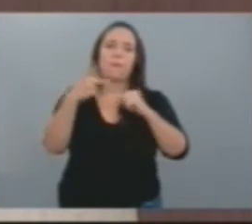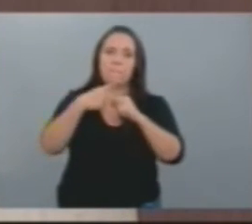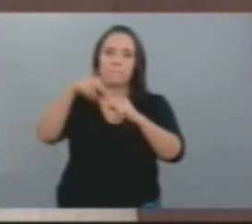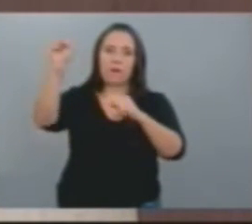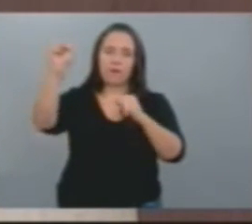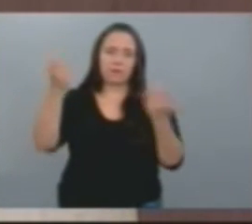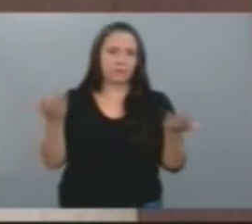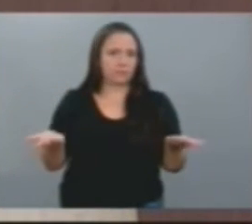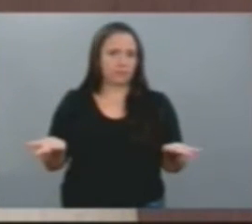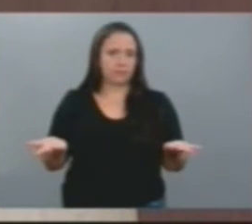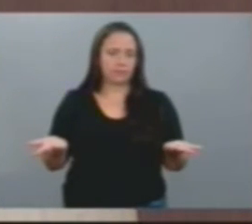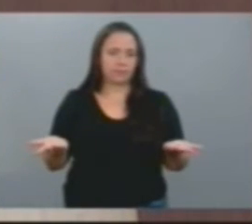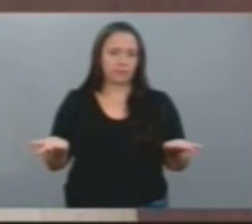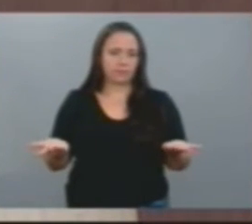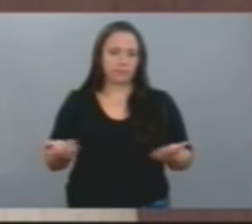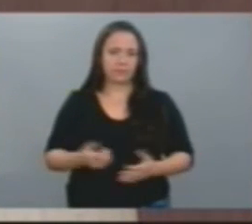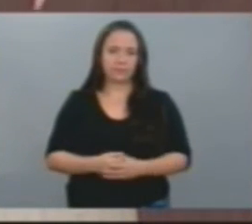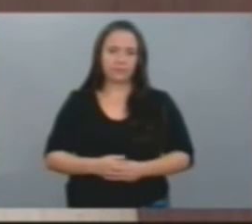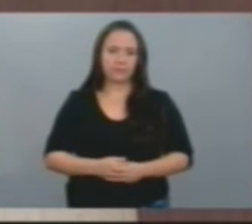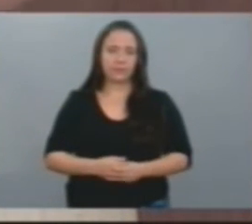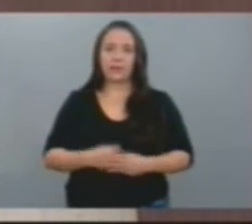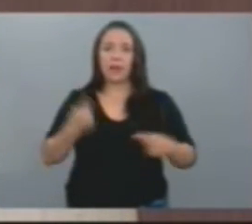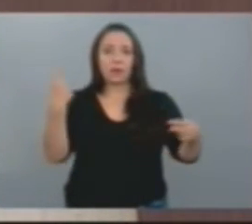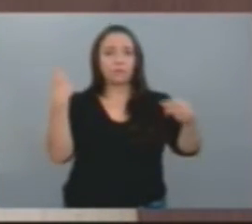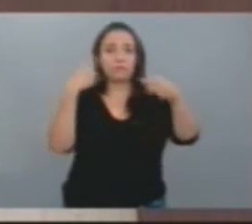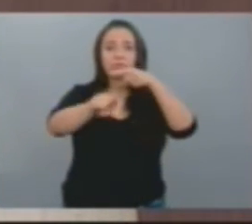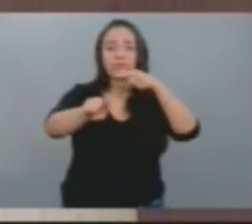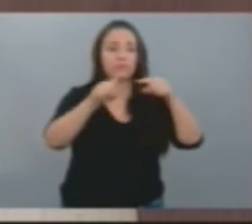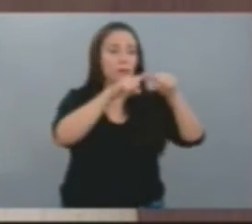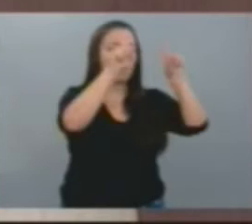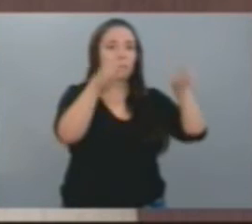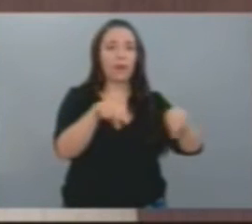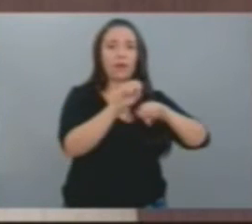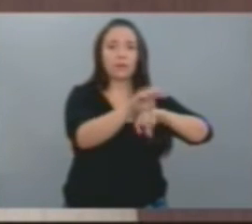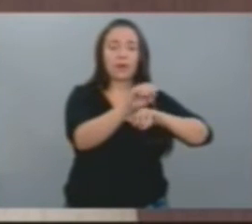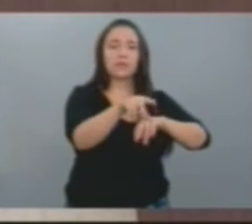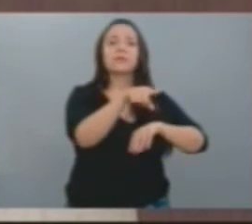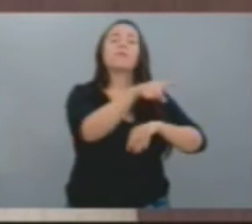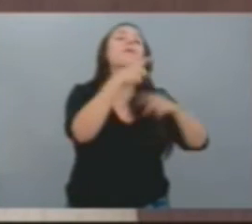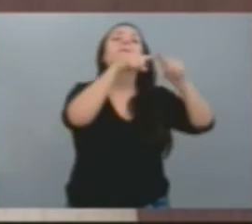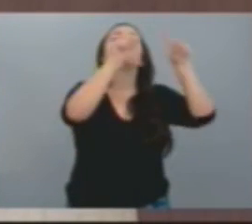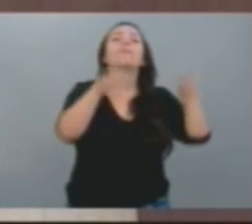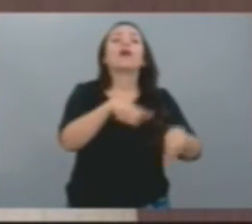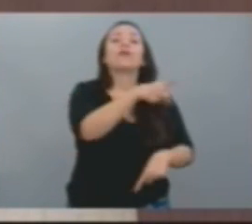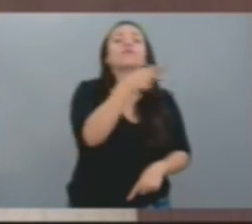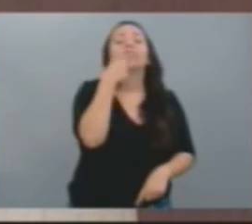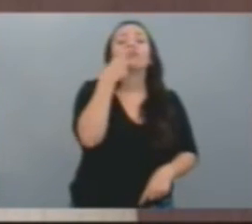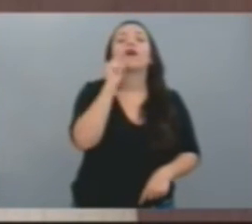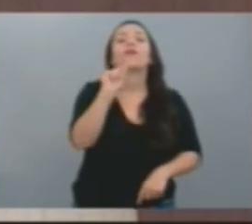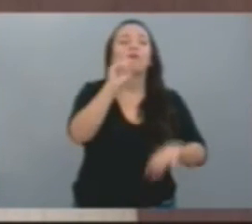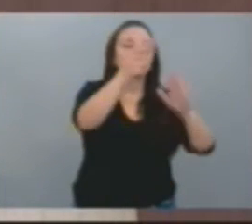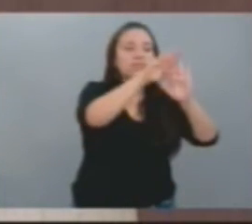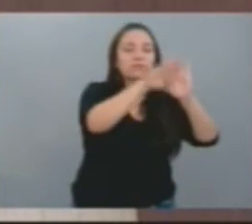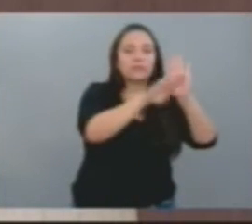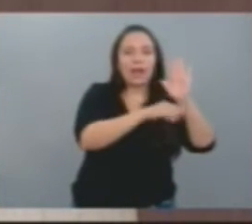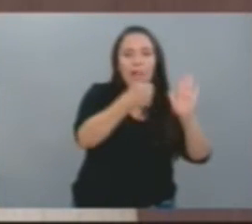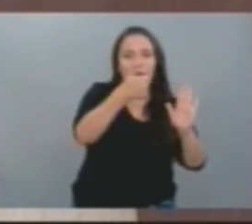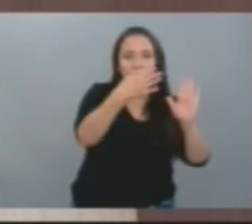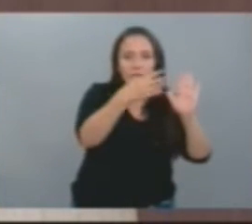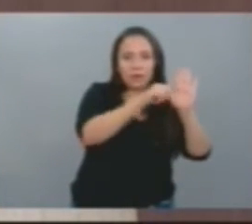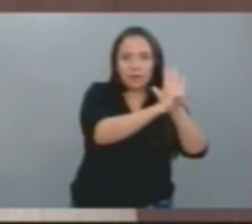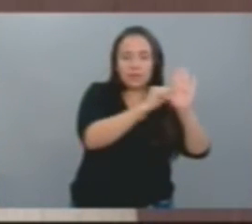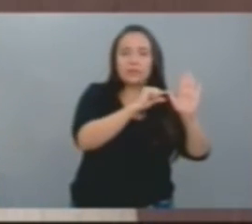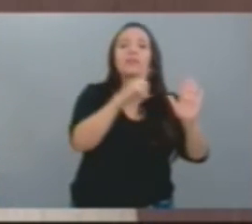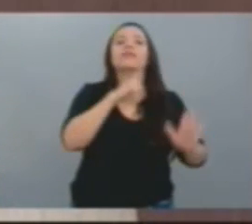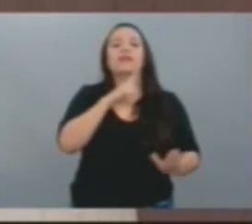Portanto, ela se contradiz com o PEE, com o Plano Estadual de Educação, que coloca na meta 14, salvo engano, que metade da rede